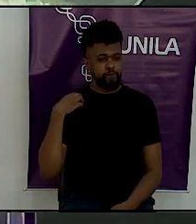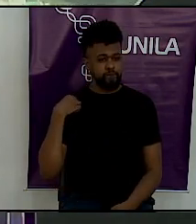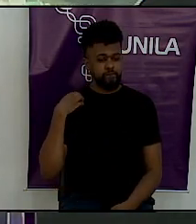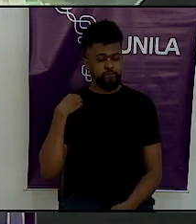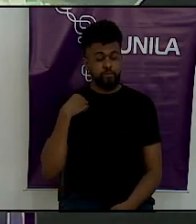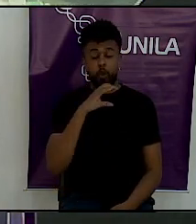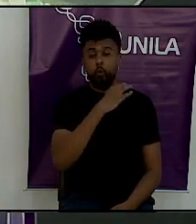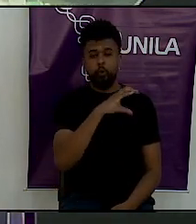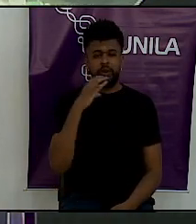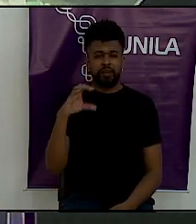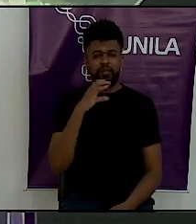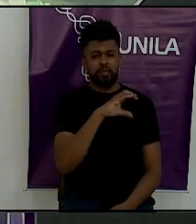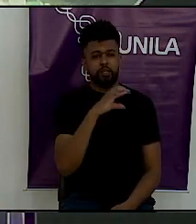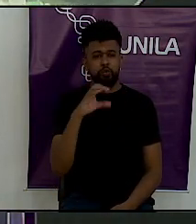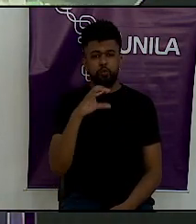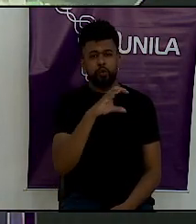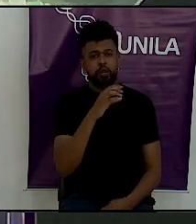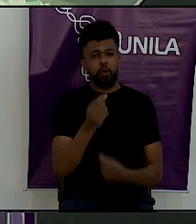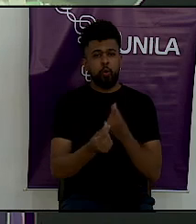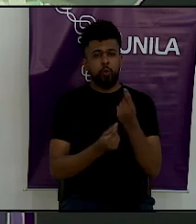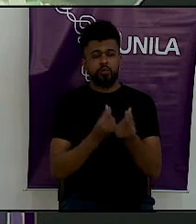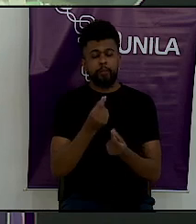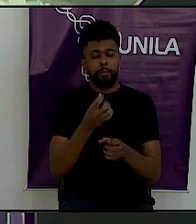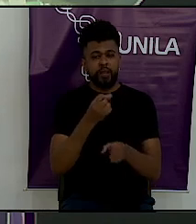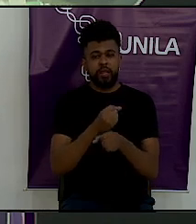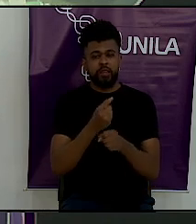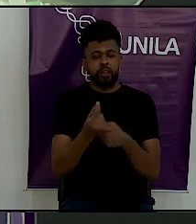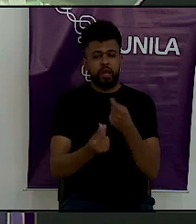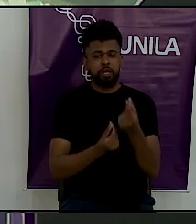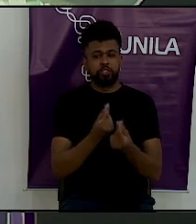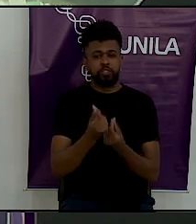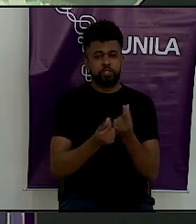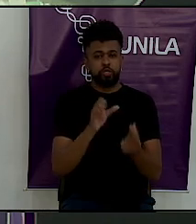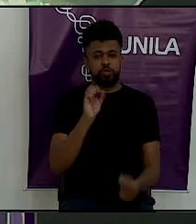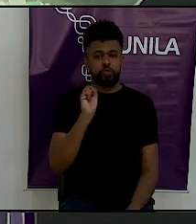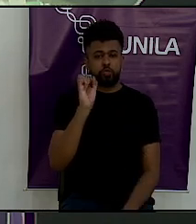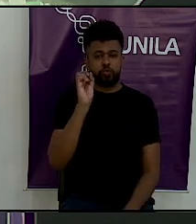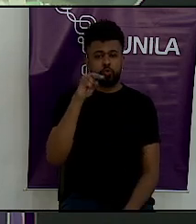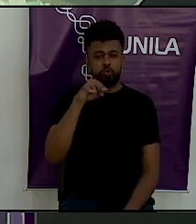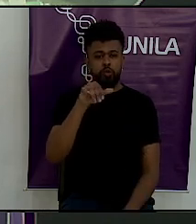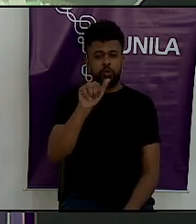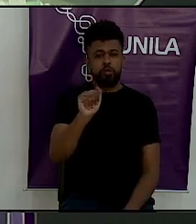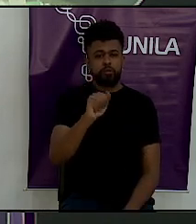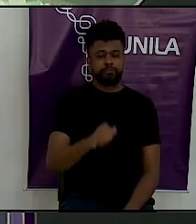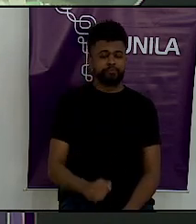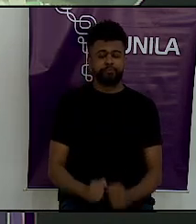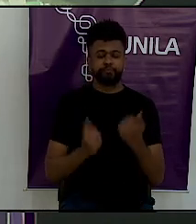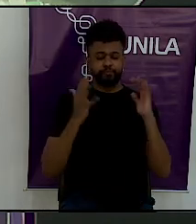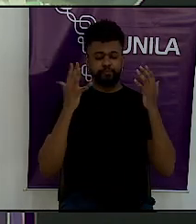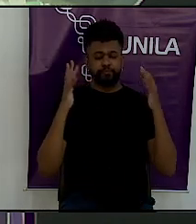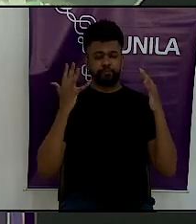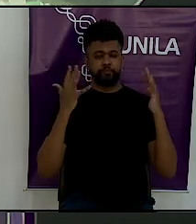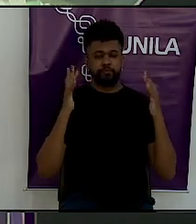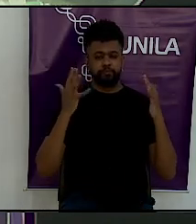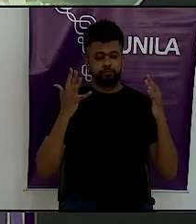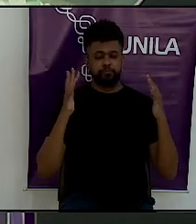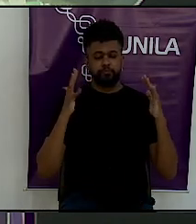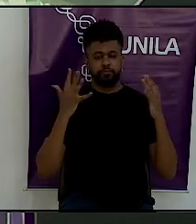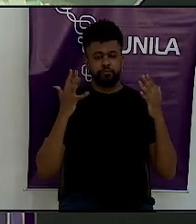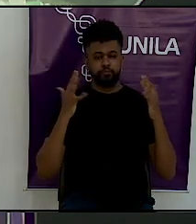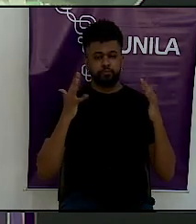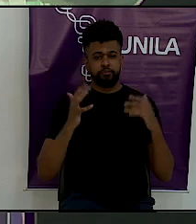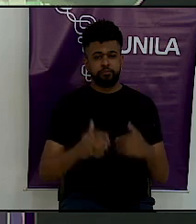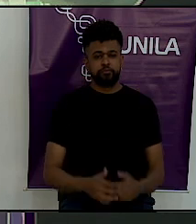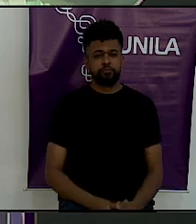A coordenadora de Contabilidade e Finanças, Sônia Maria de Souza Freire.